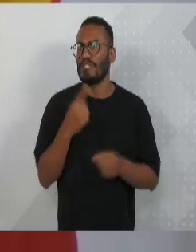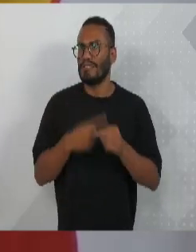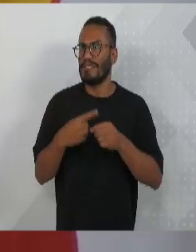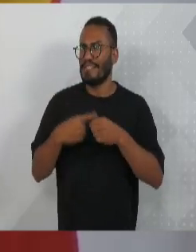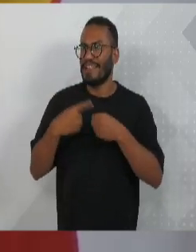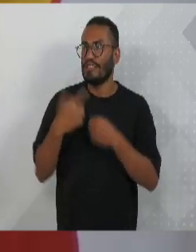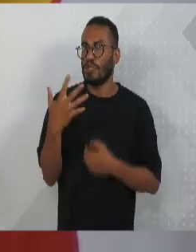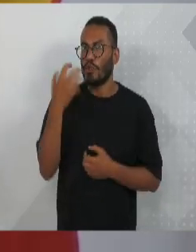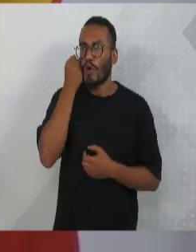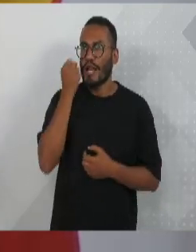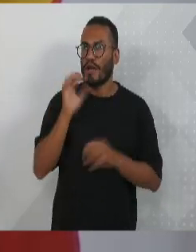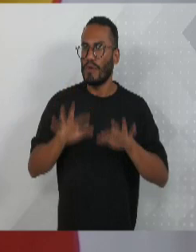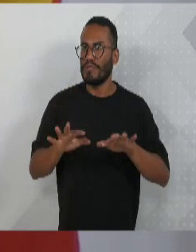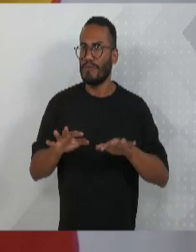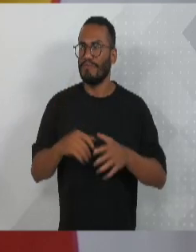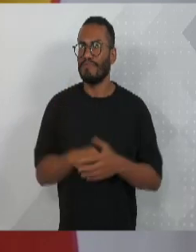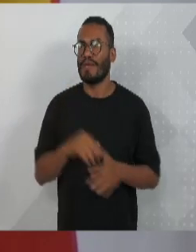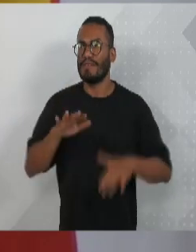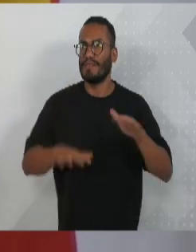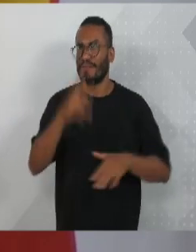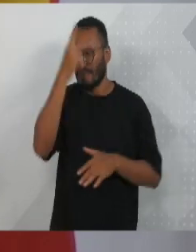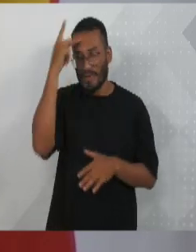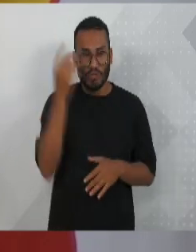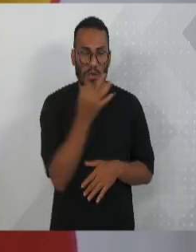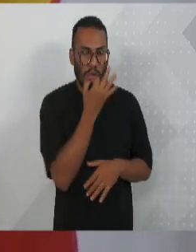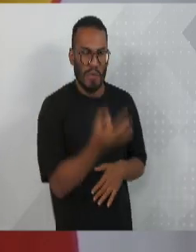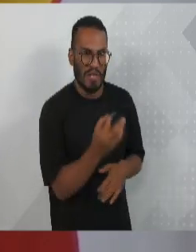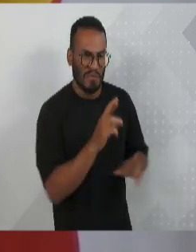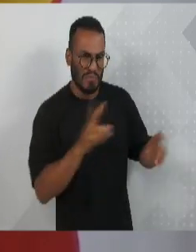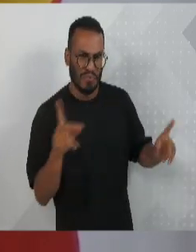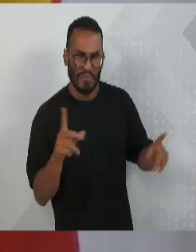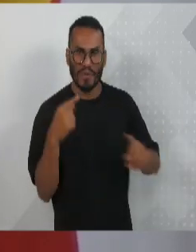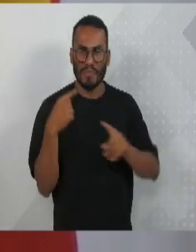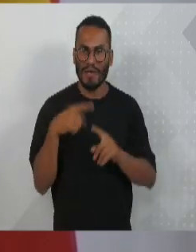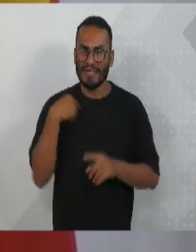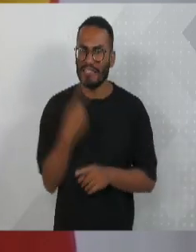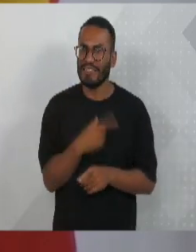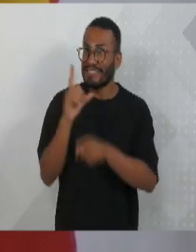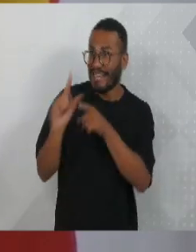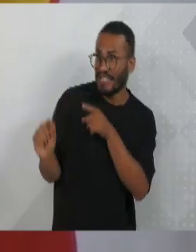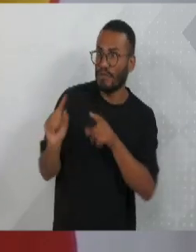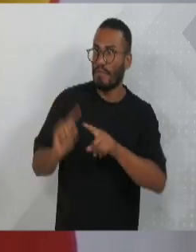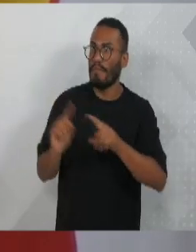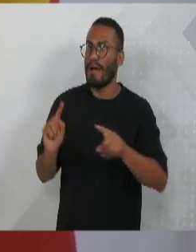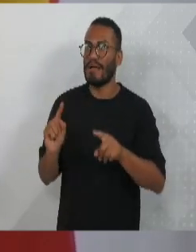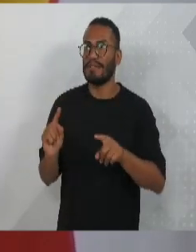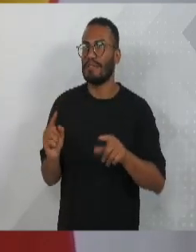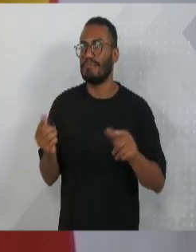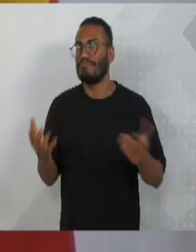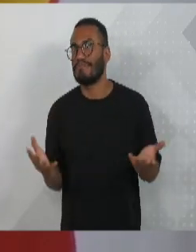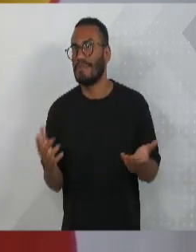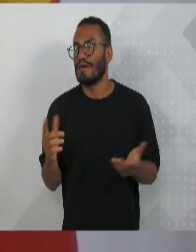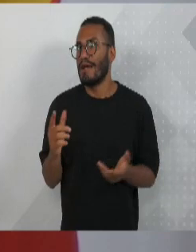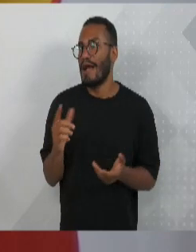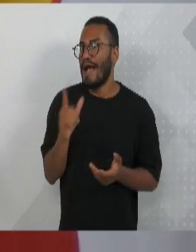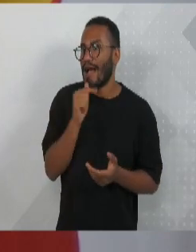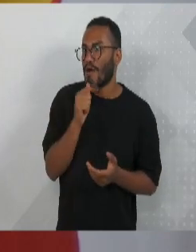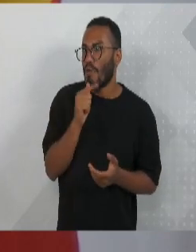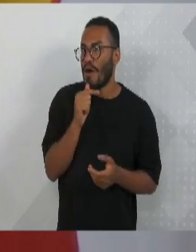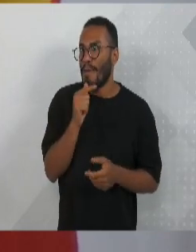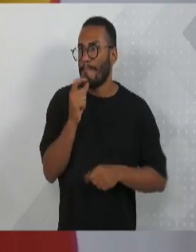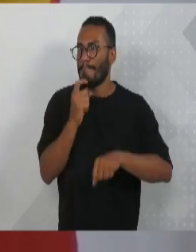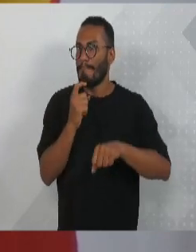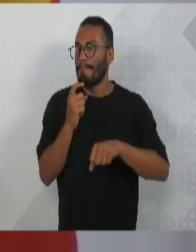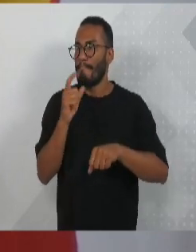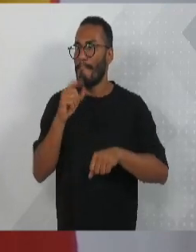malucar muito com isso aí às vezes o pessoal critica né Para a gente tá saindo mas é assim meu Água Mole pedra dura tanto bate